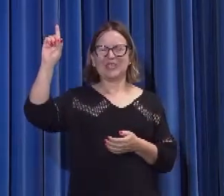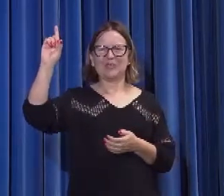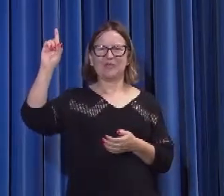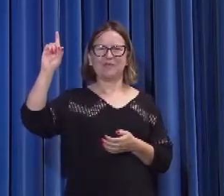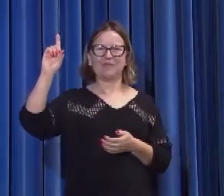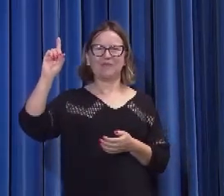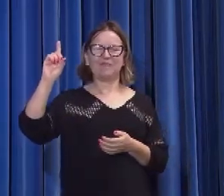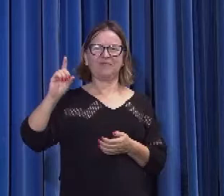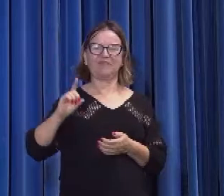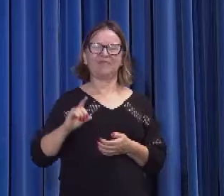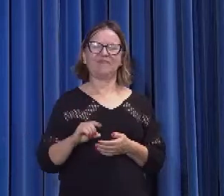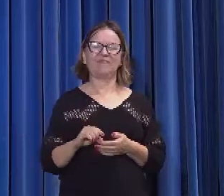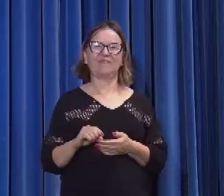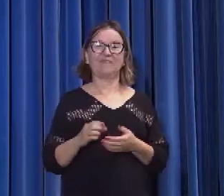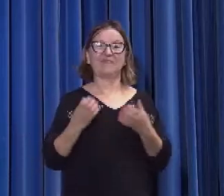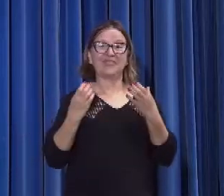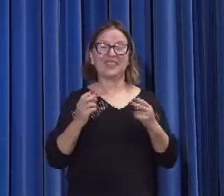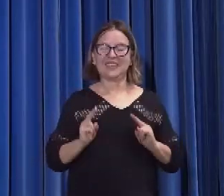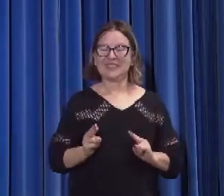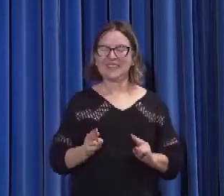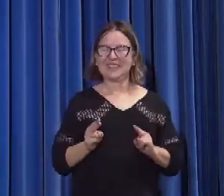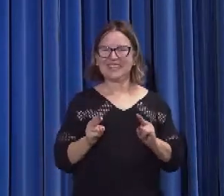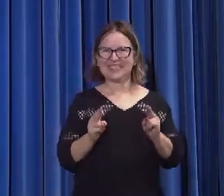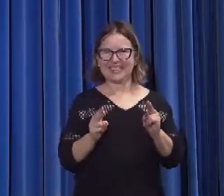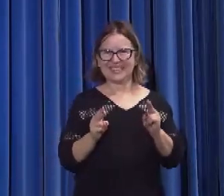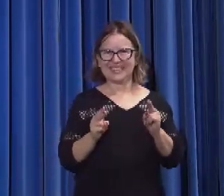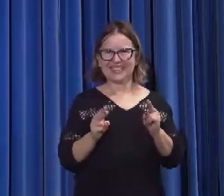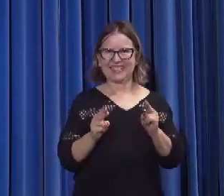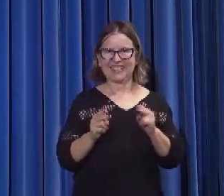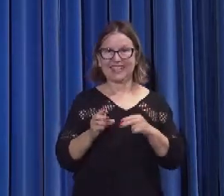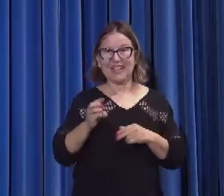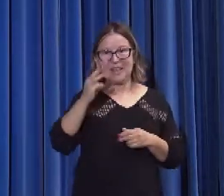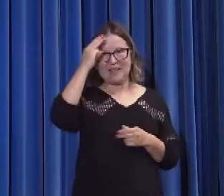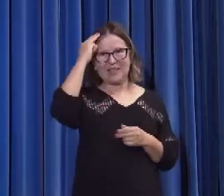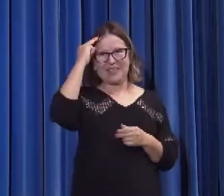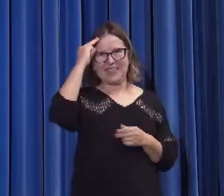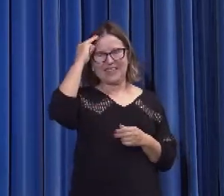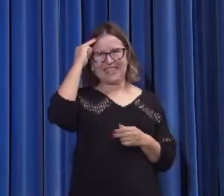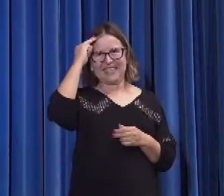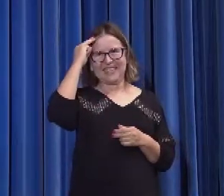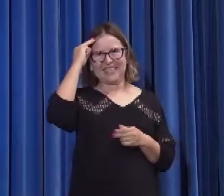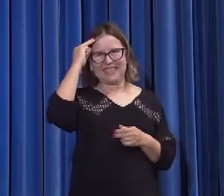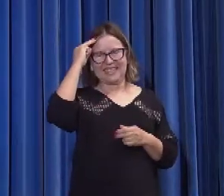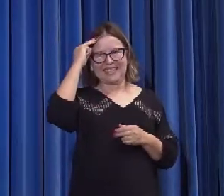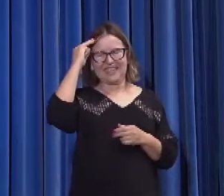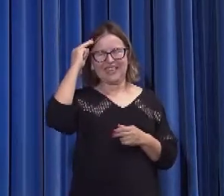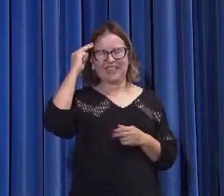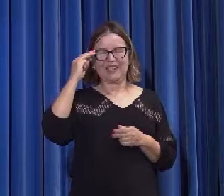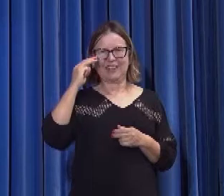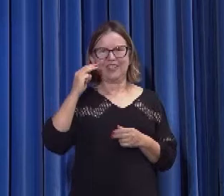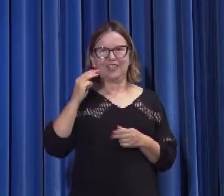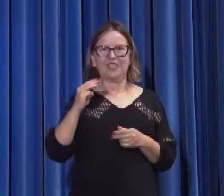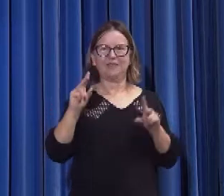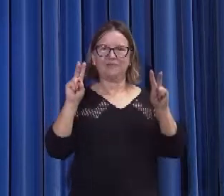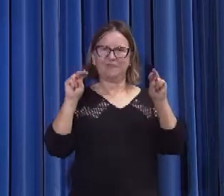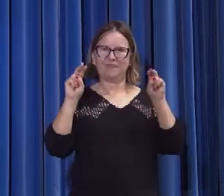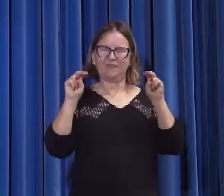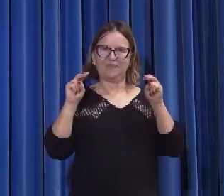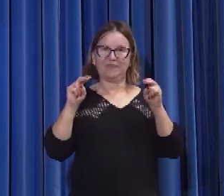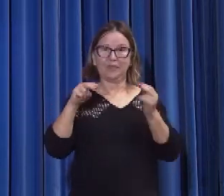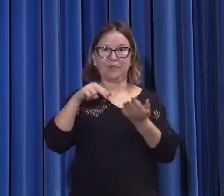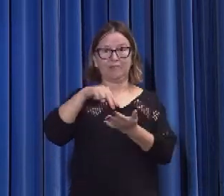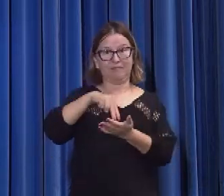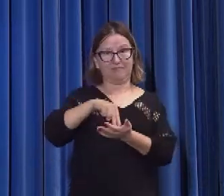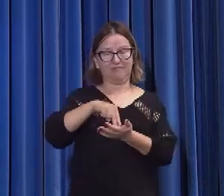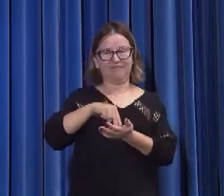nós queremos continuar a meditar a respeito da perseverança.